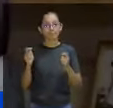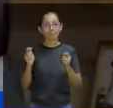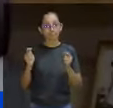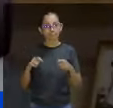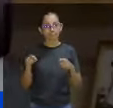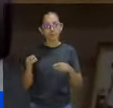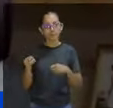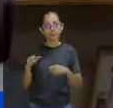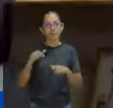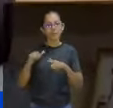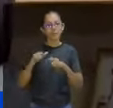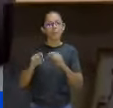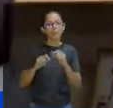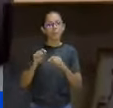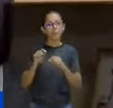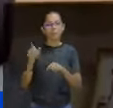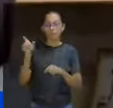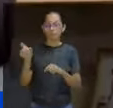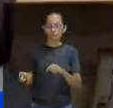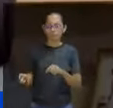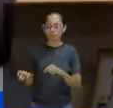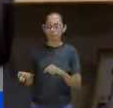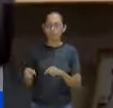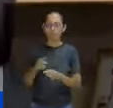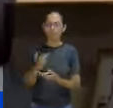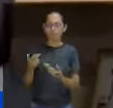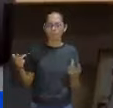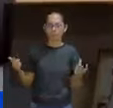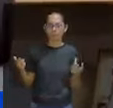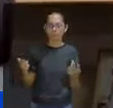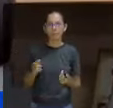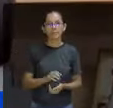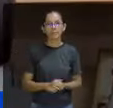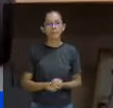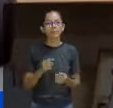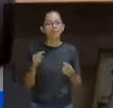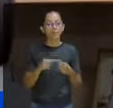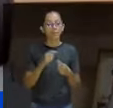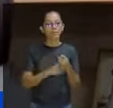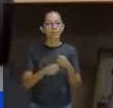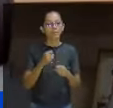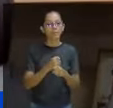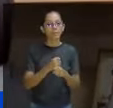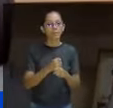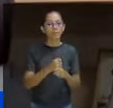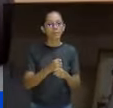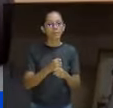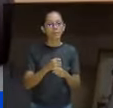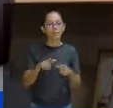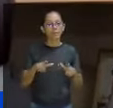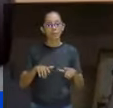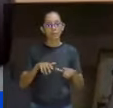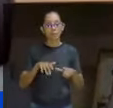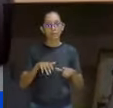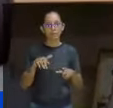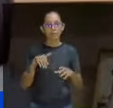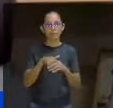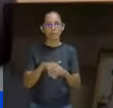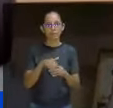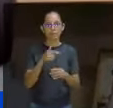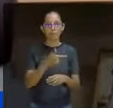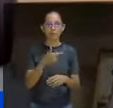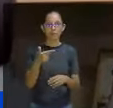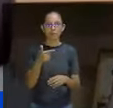as pessoas físicas ou pessoas jurídicas, que prestaram serviços no ano de 2022. E aí, Excelência, diante então